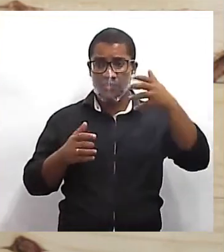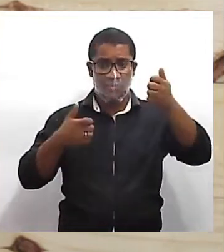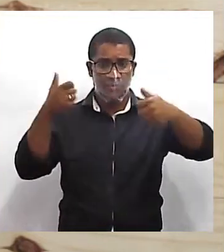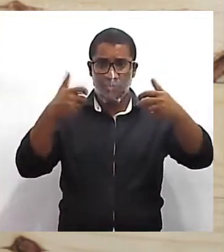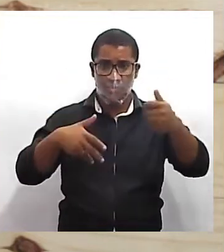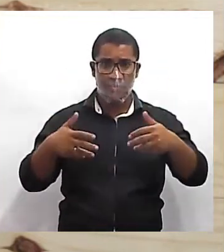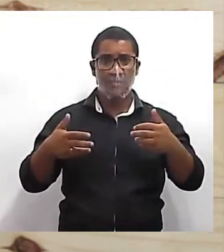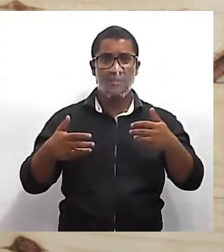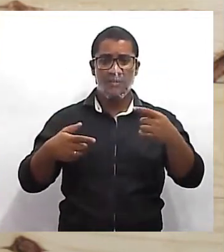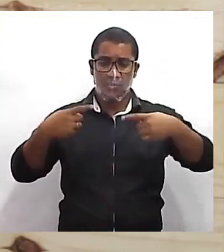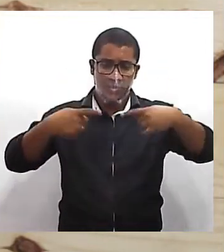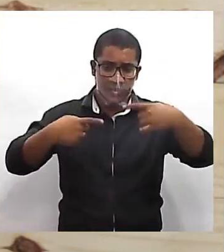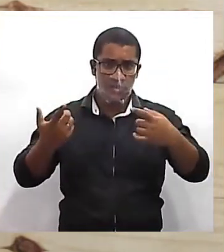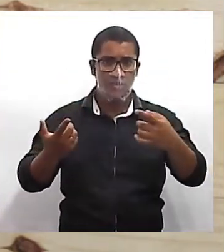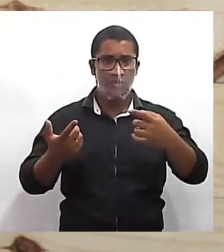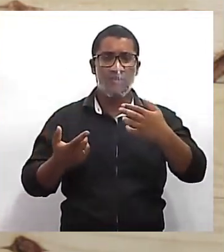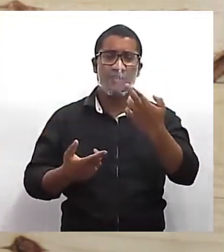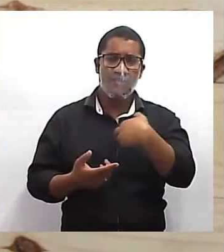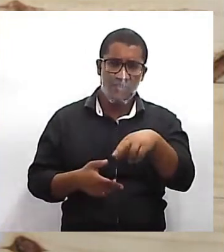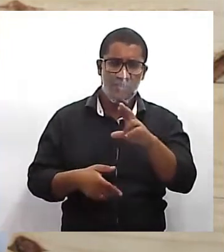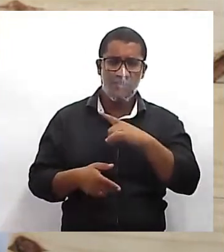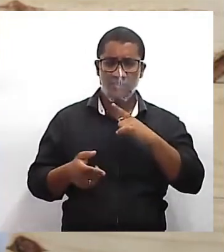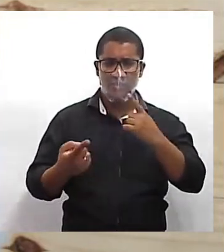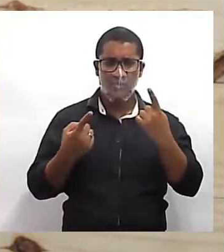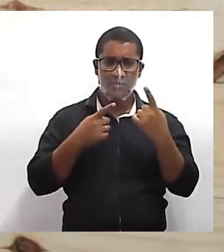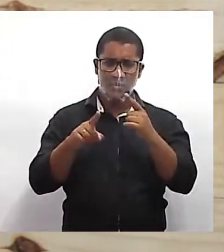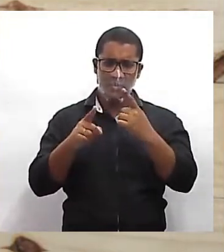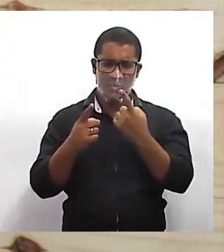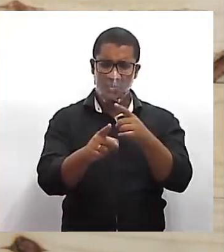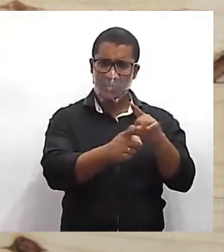religioso, em vários segmentos de nossa sociedade.